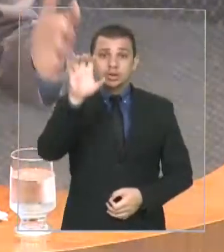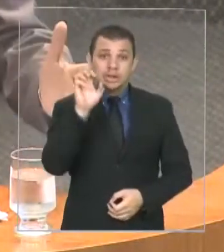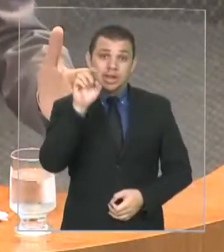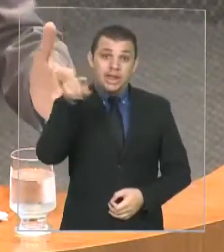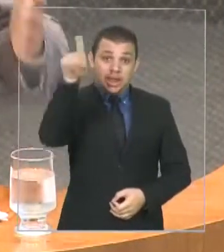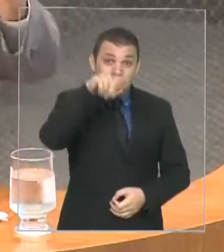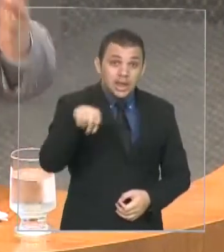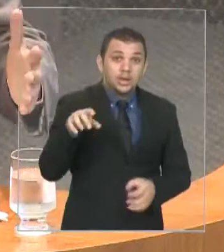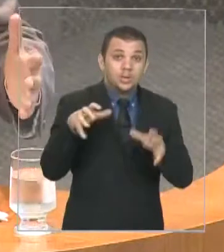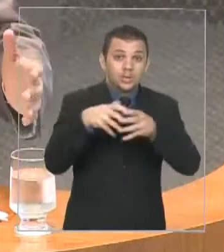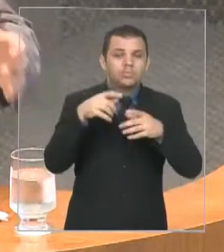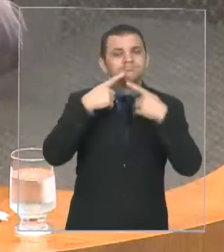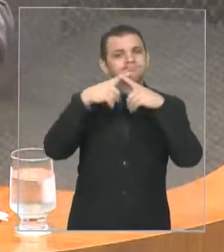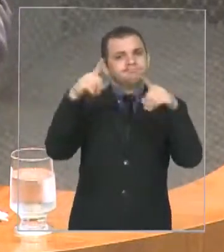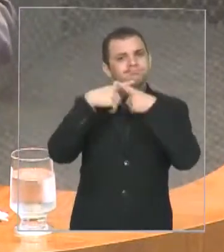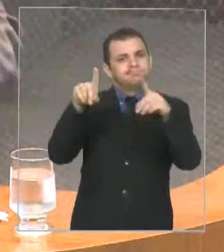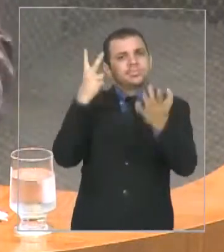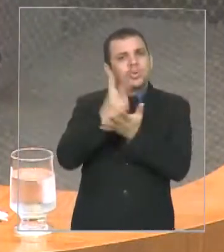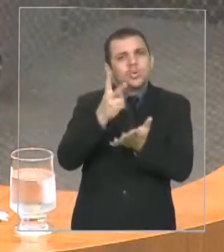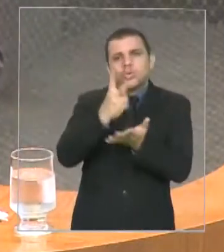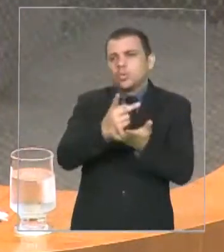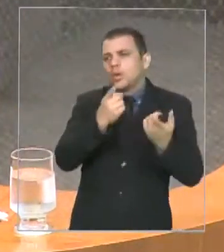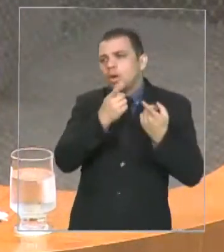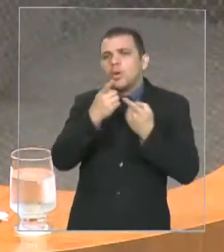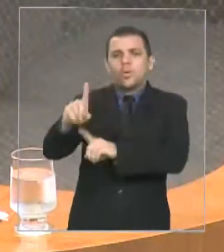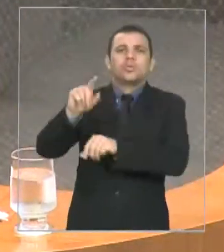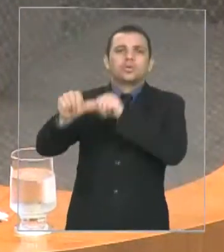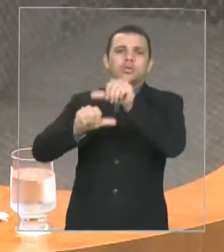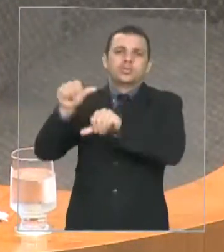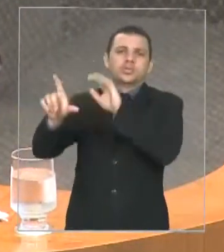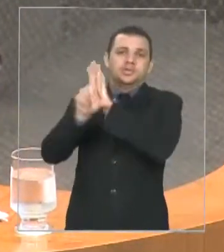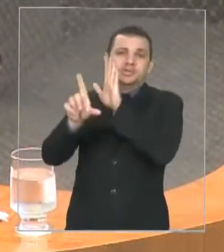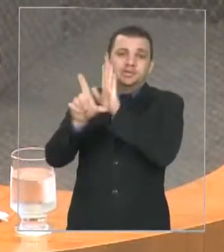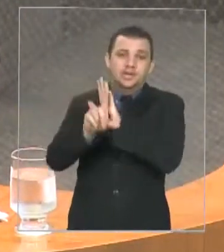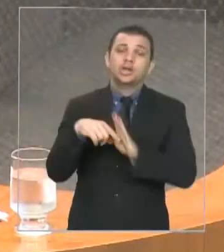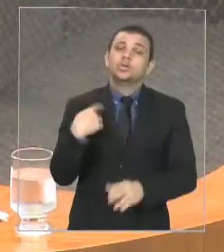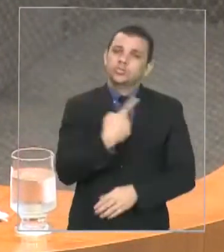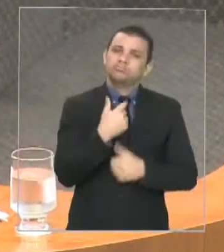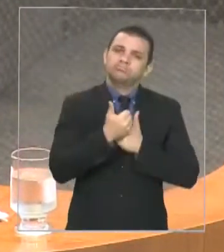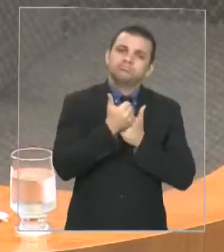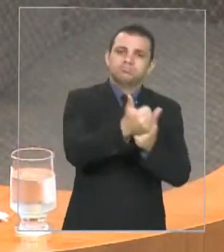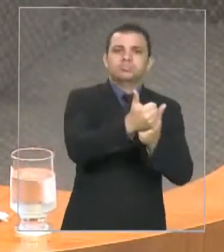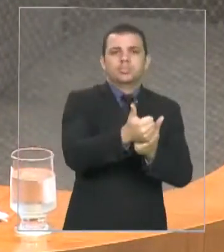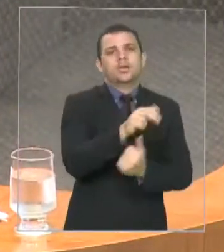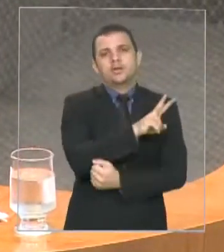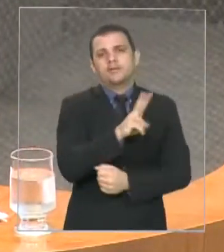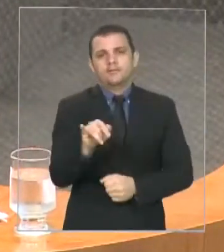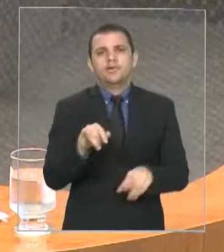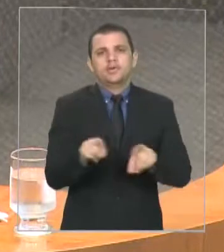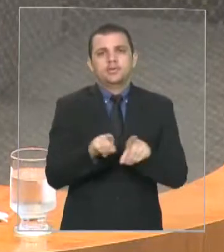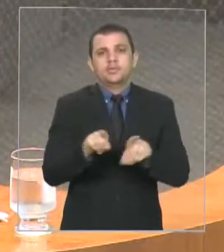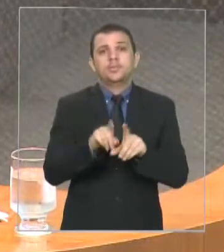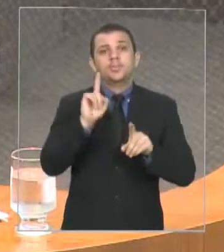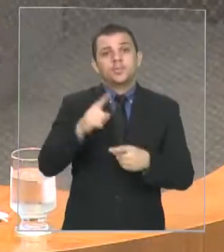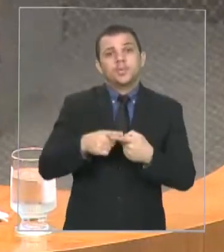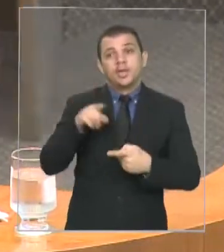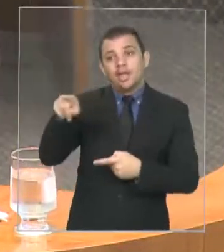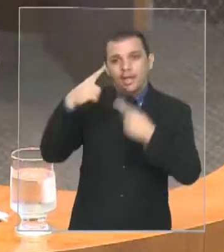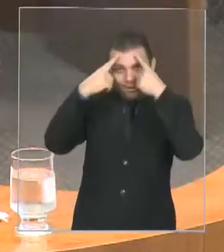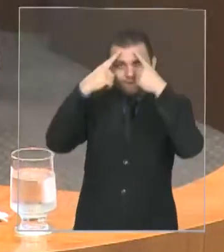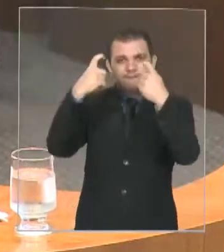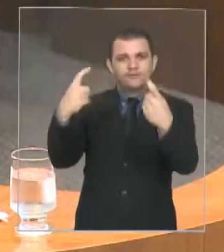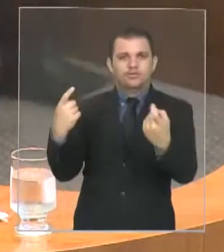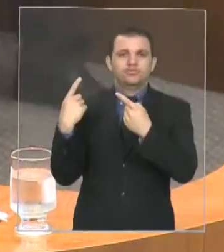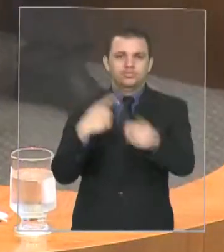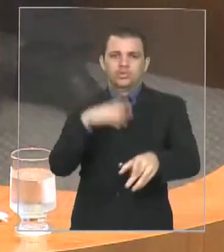e continuam protestando em razão dessa violência que é a reforma trabalhista aqui no Brasil. Senhor presidente,